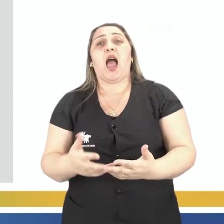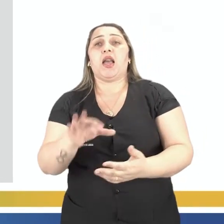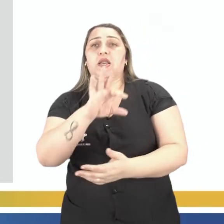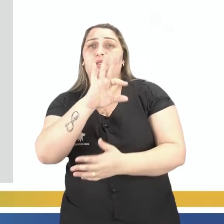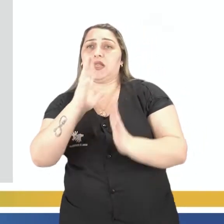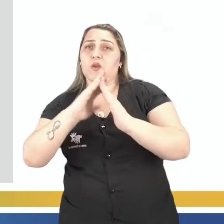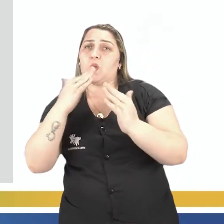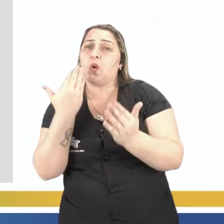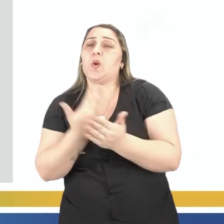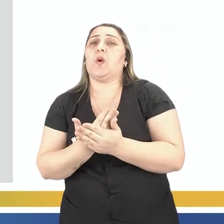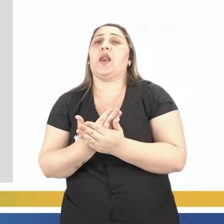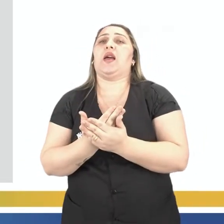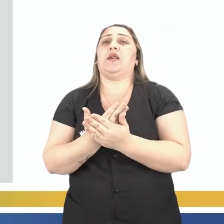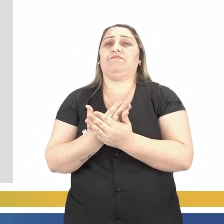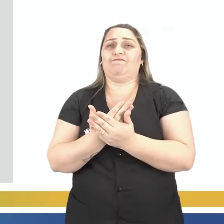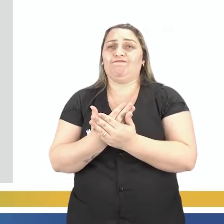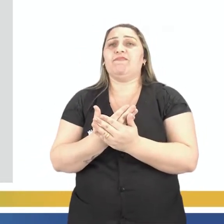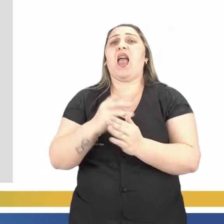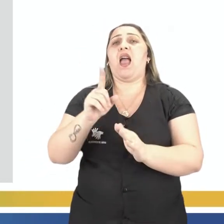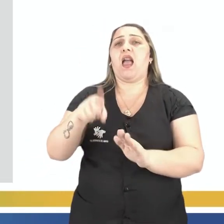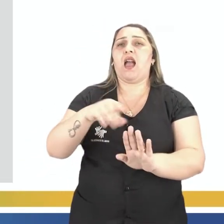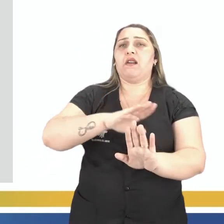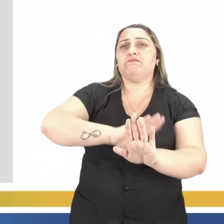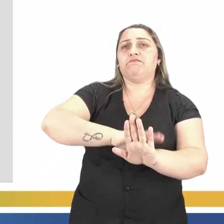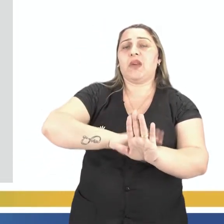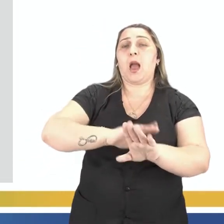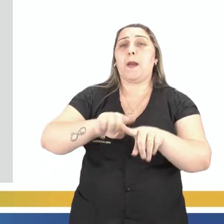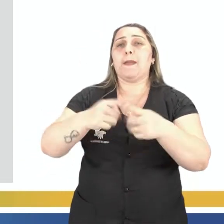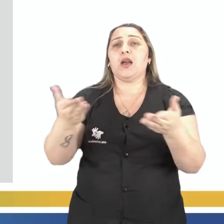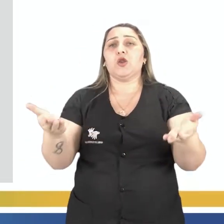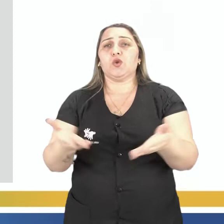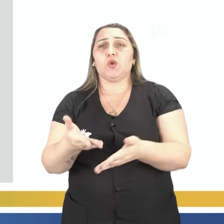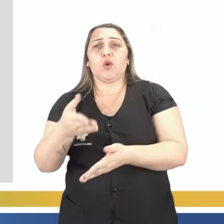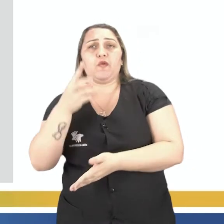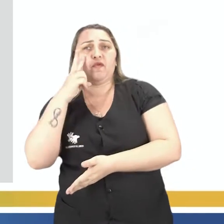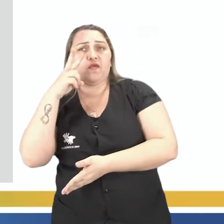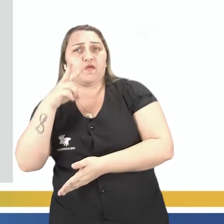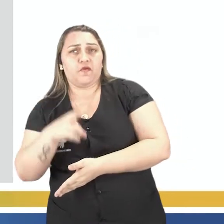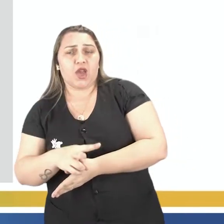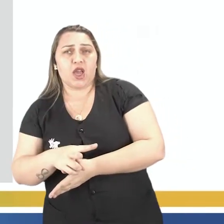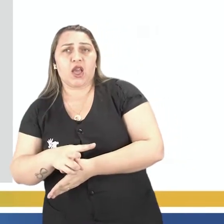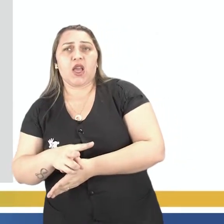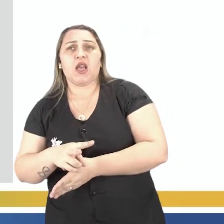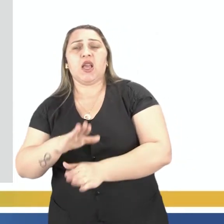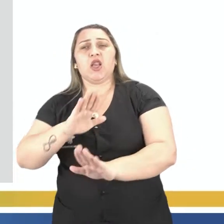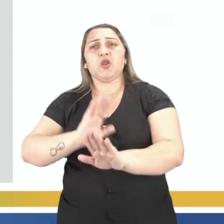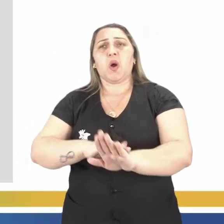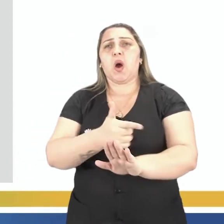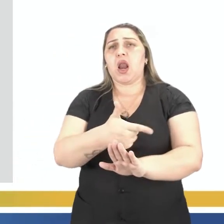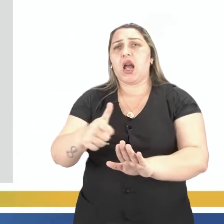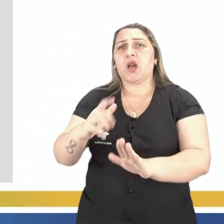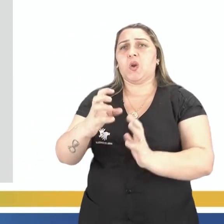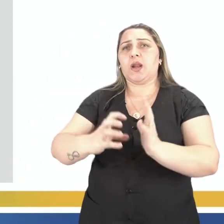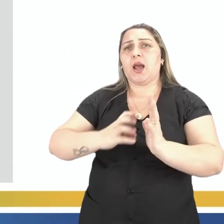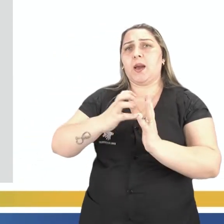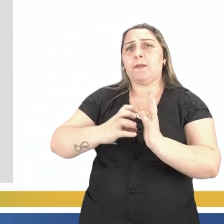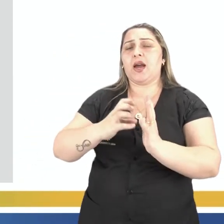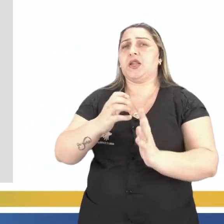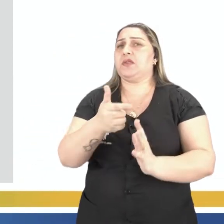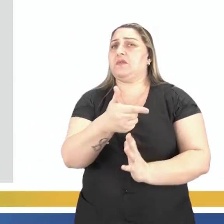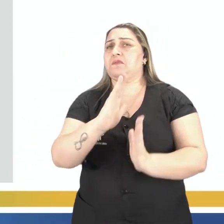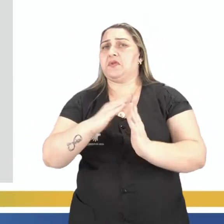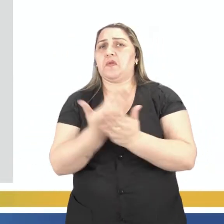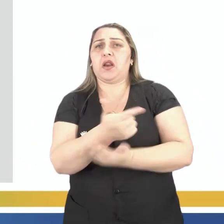escola é altamente ideológica. Agora, hoje a gente escuta muito falar em escola sem partido, em escola sem